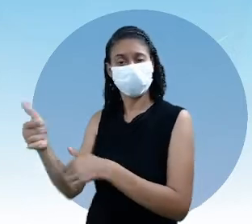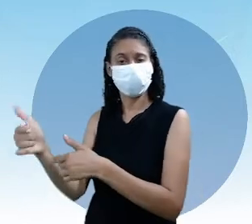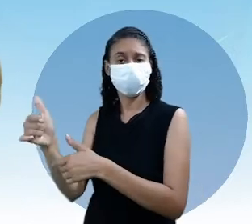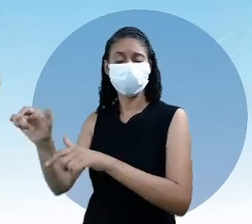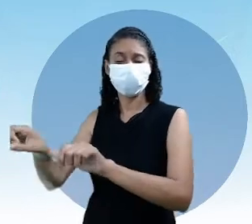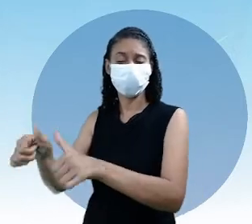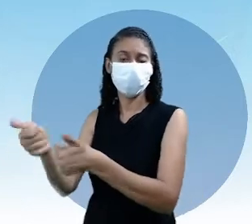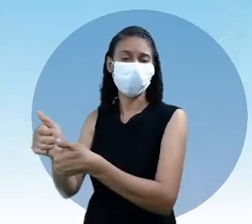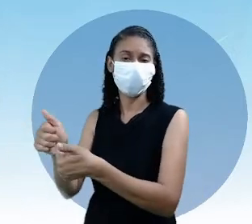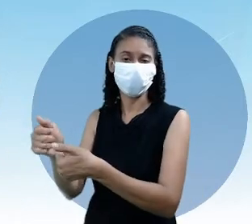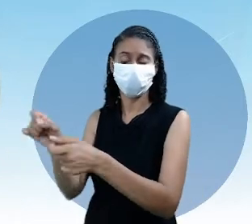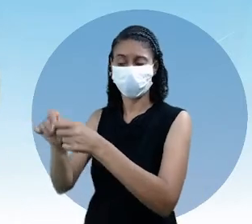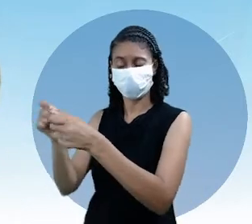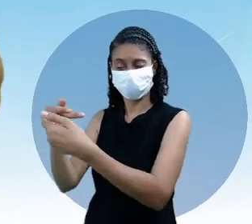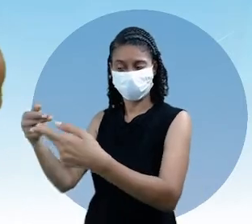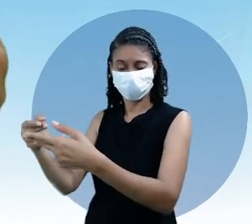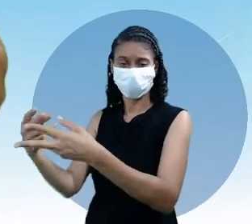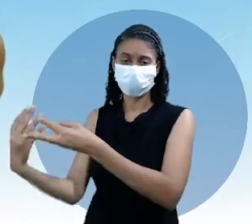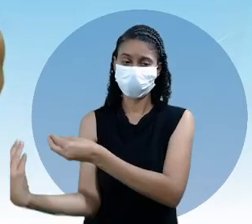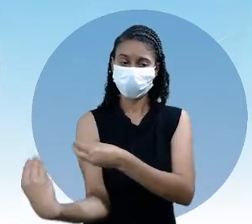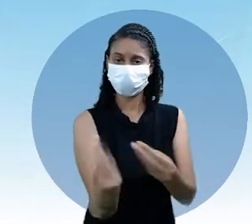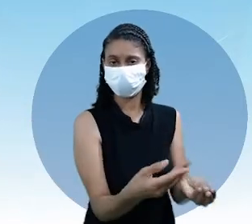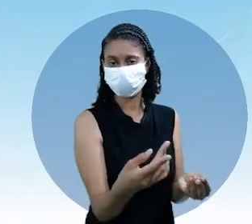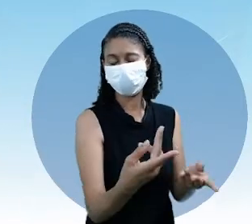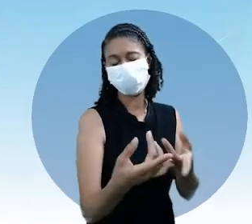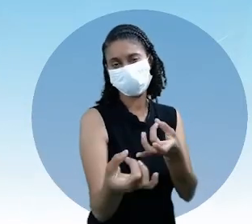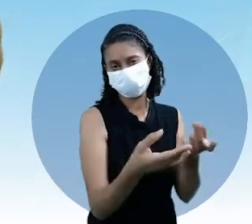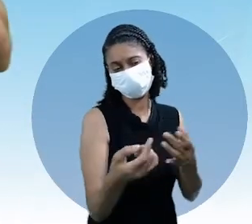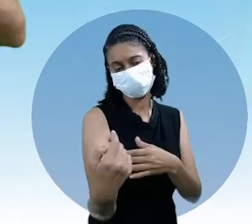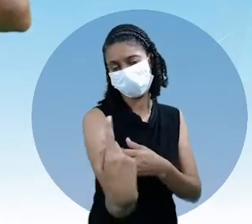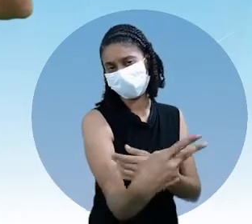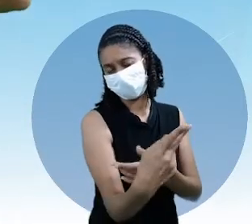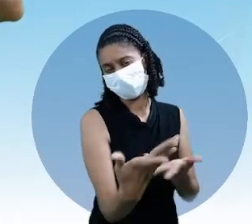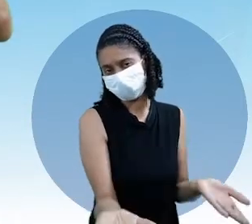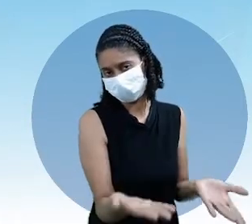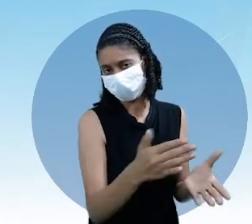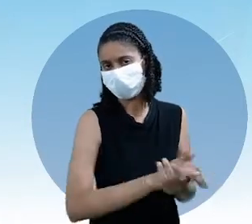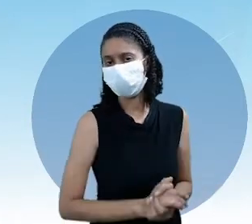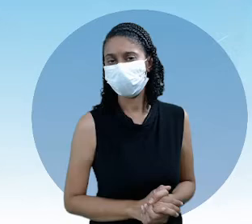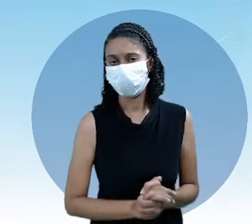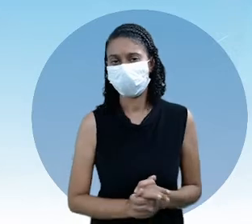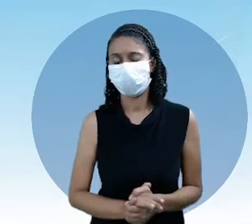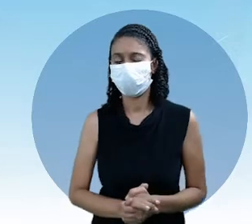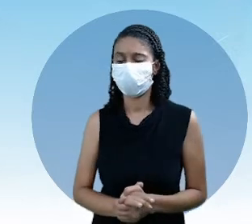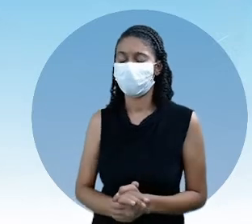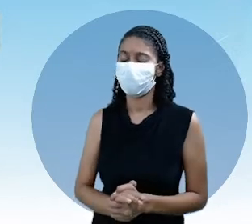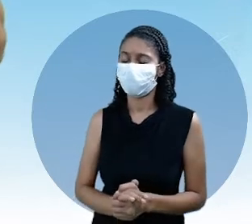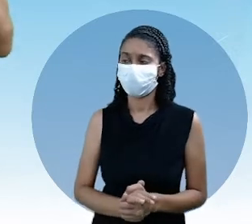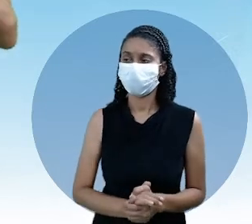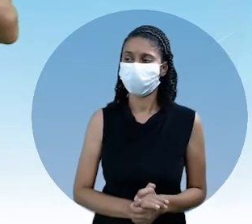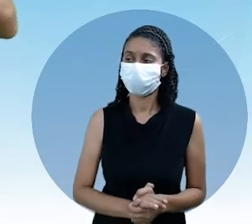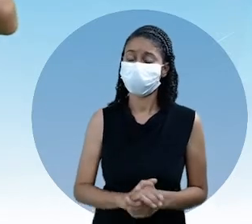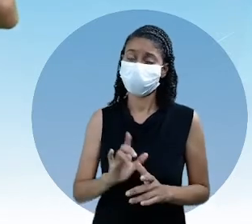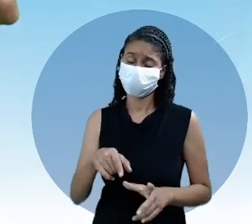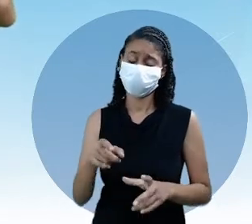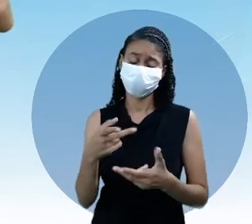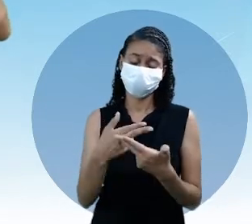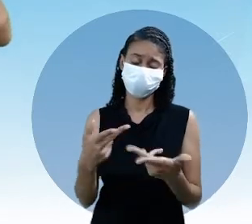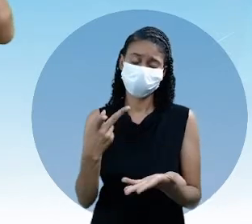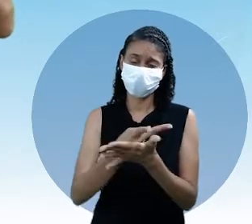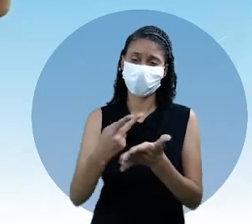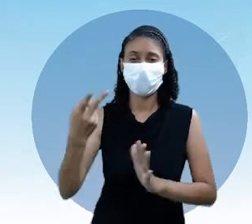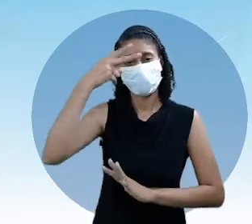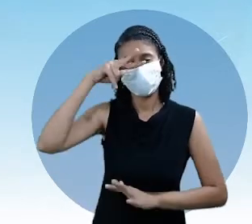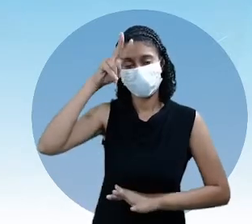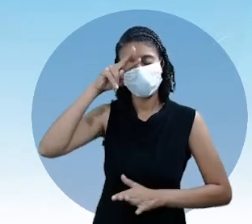frutos dessas relações. Então, esse subdesenvolvimento teriam causas históricas. Então, se